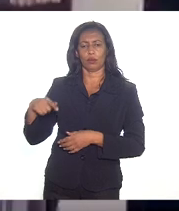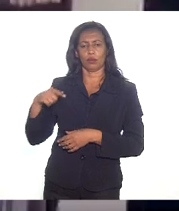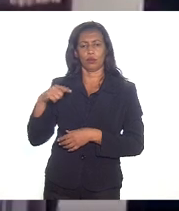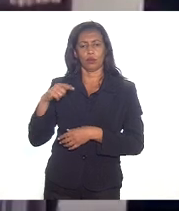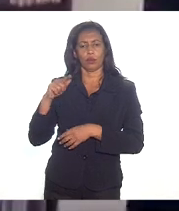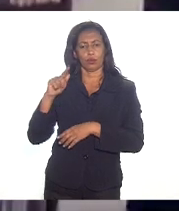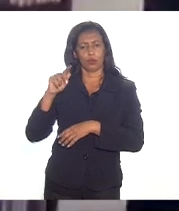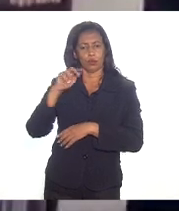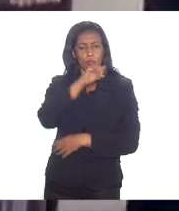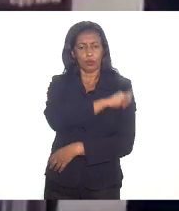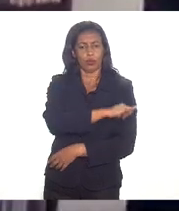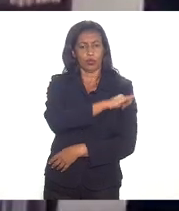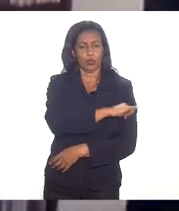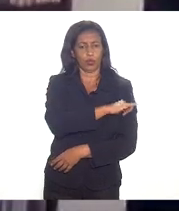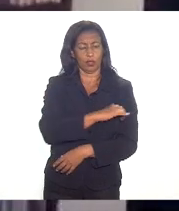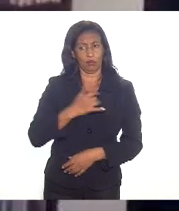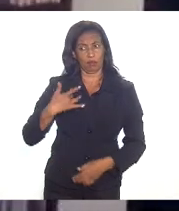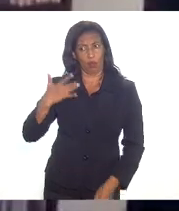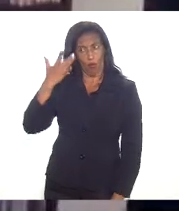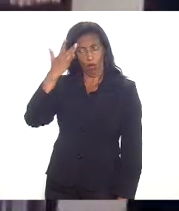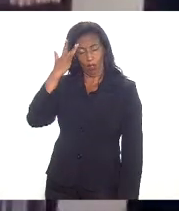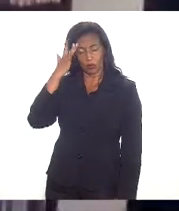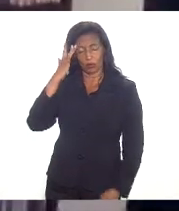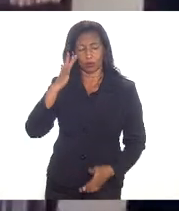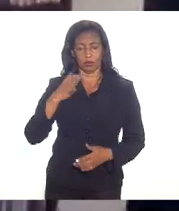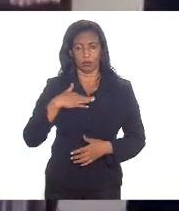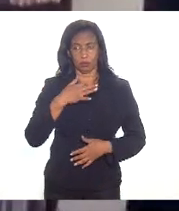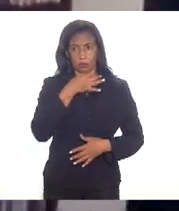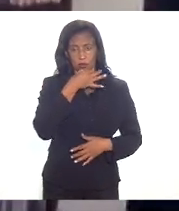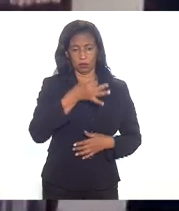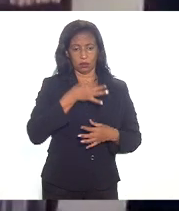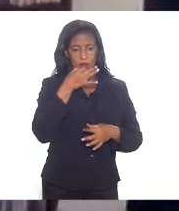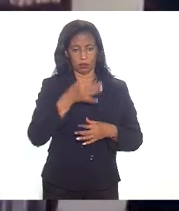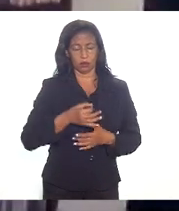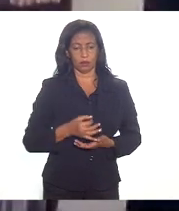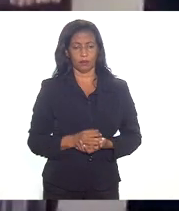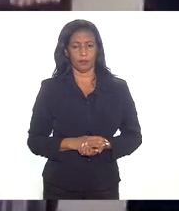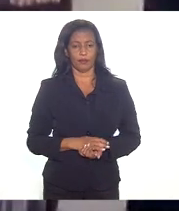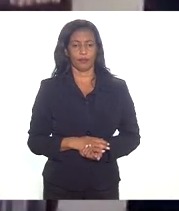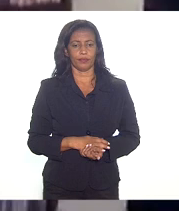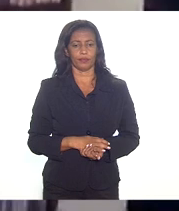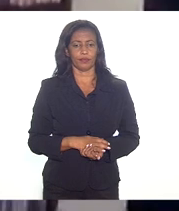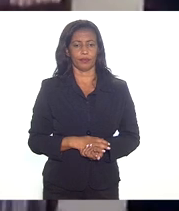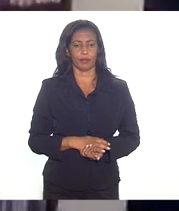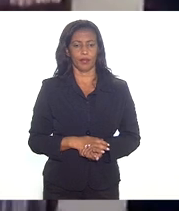acho, no fundo, nós temos assistido